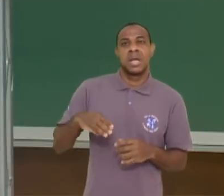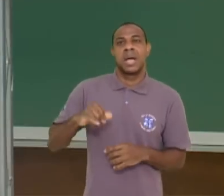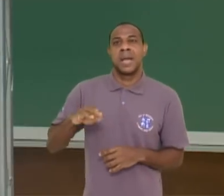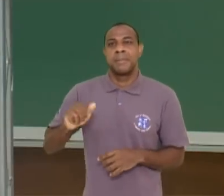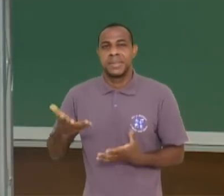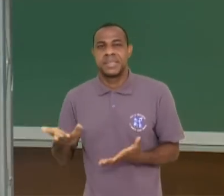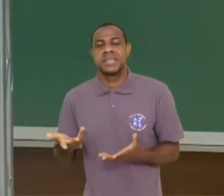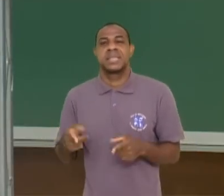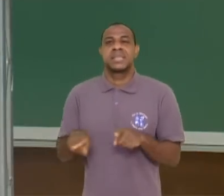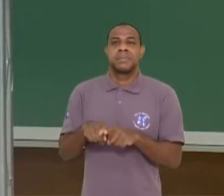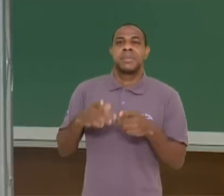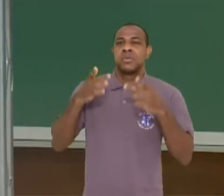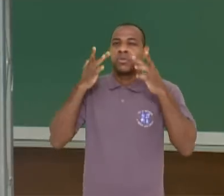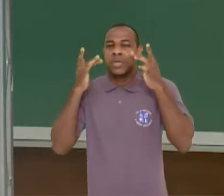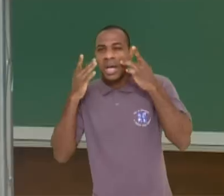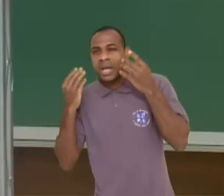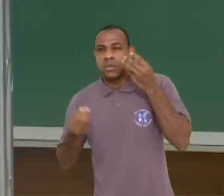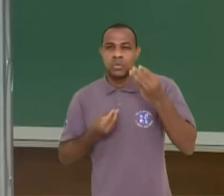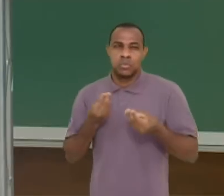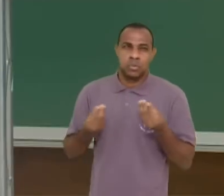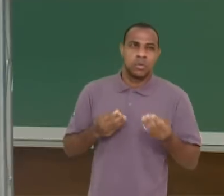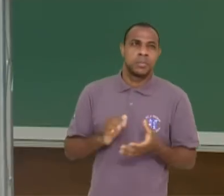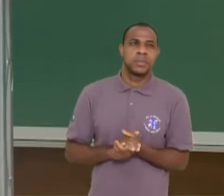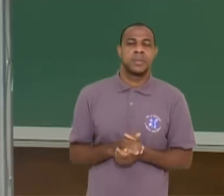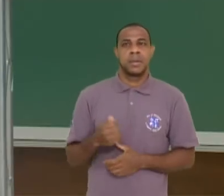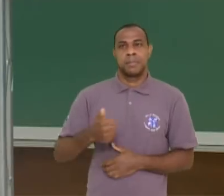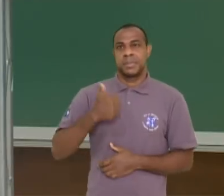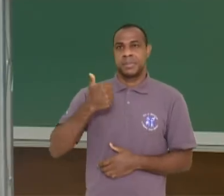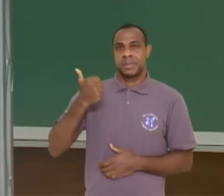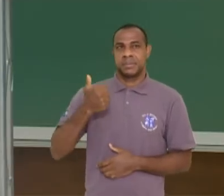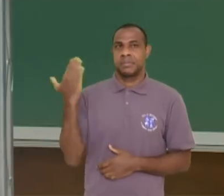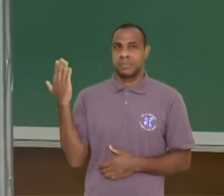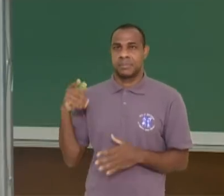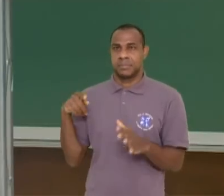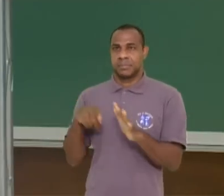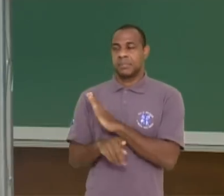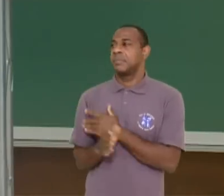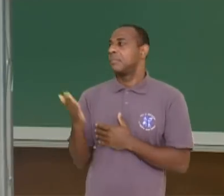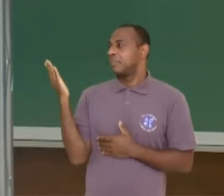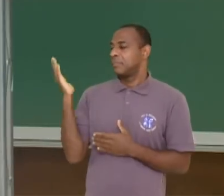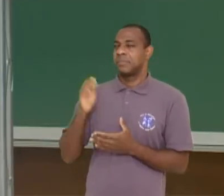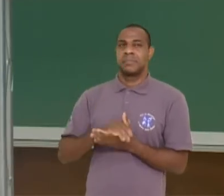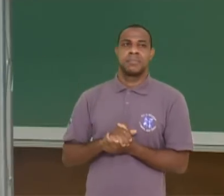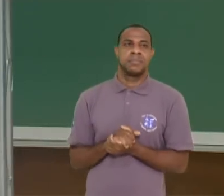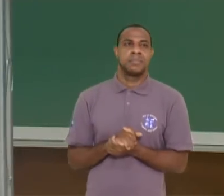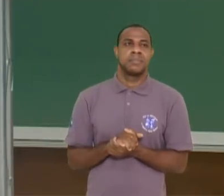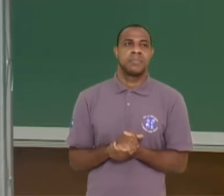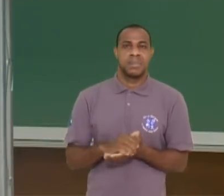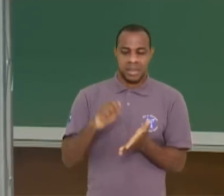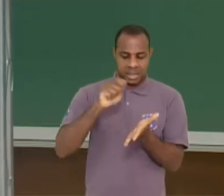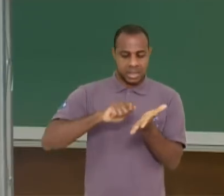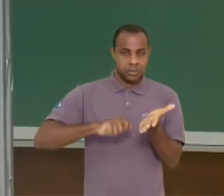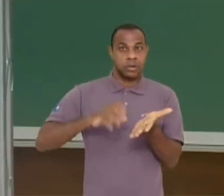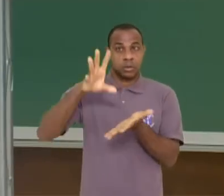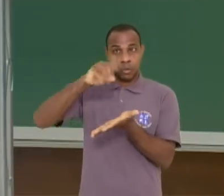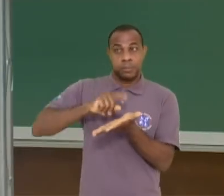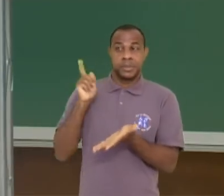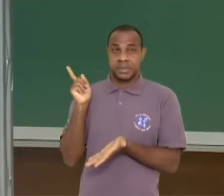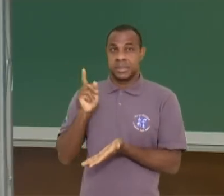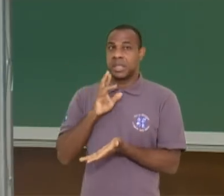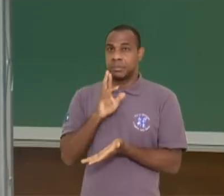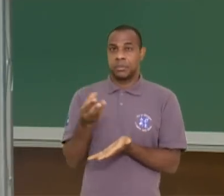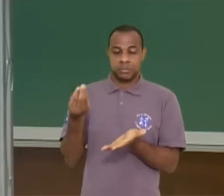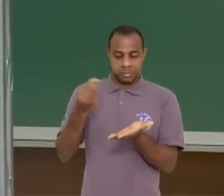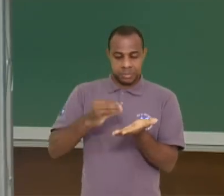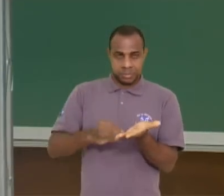surge estas atividades. Temos a nossa primeira atividade, nosso quiz. Então, atividade objetiva, anota lá, copia a atividade, responde,